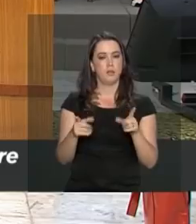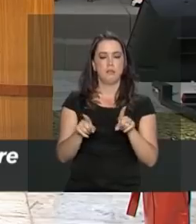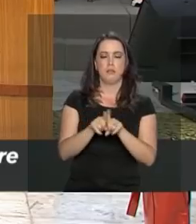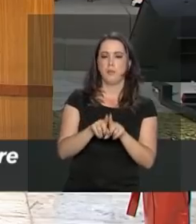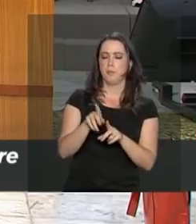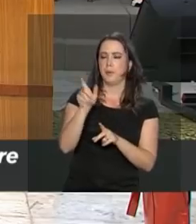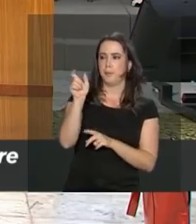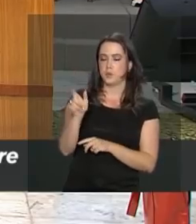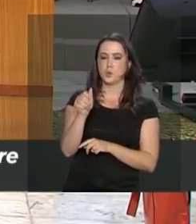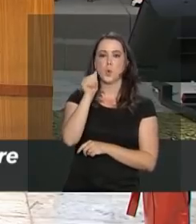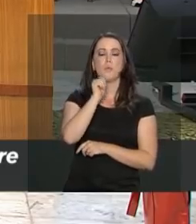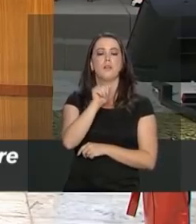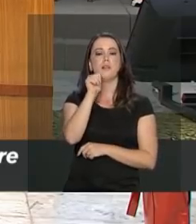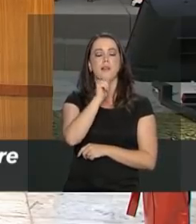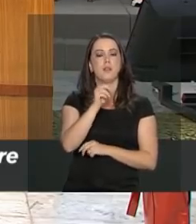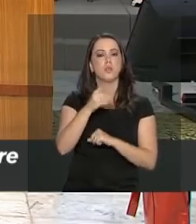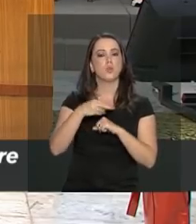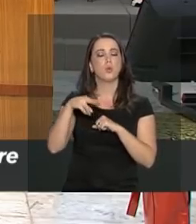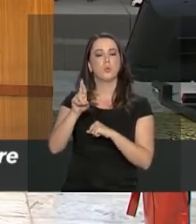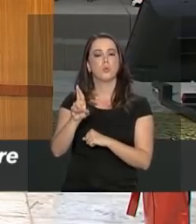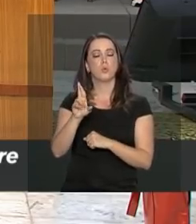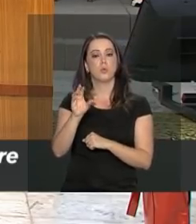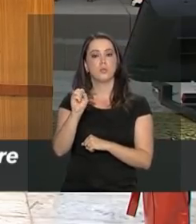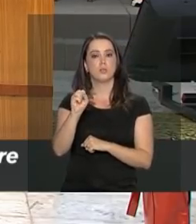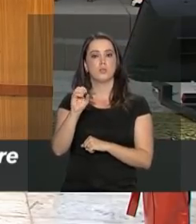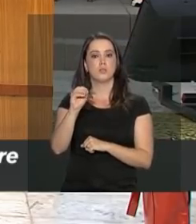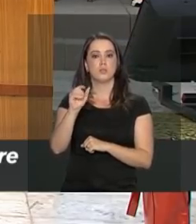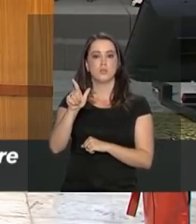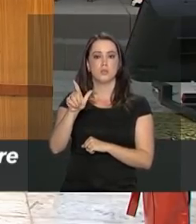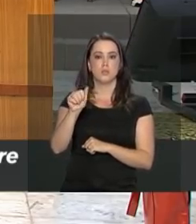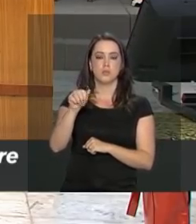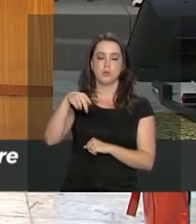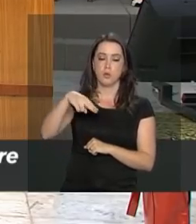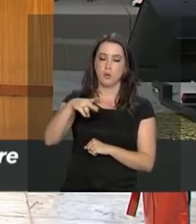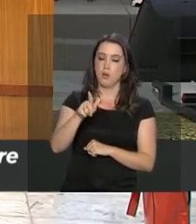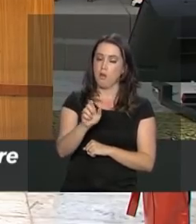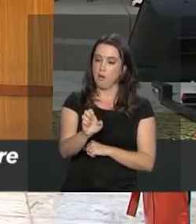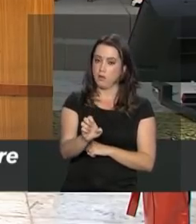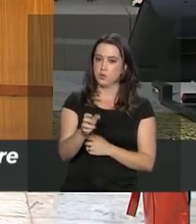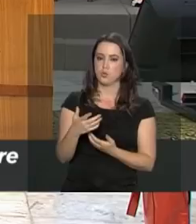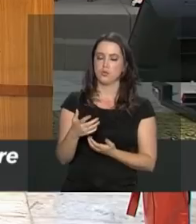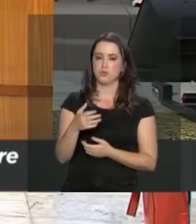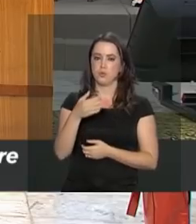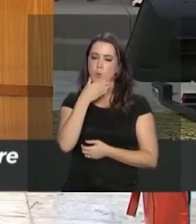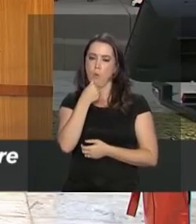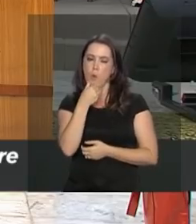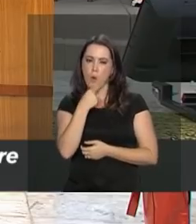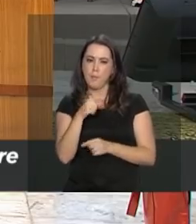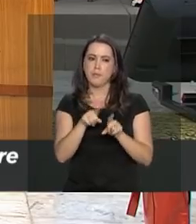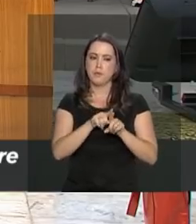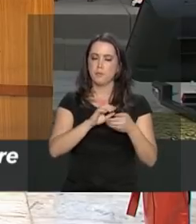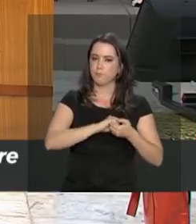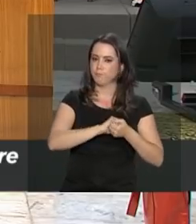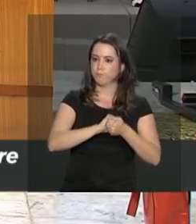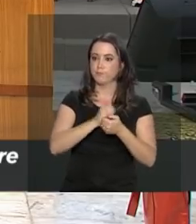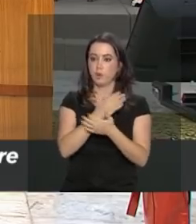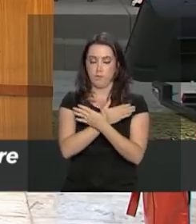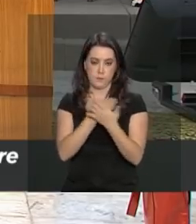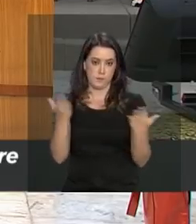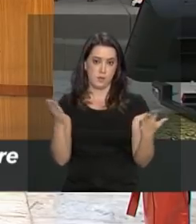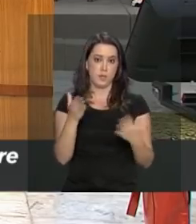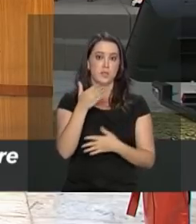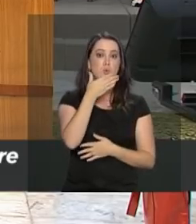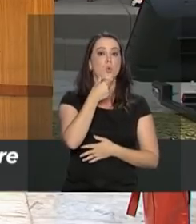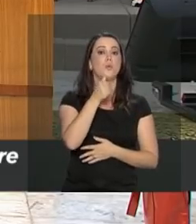doutora solange guedes o show room and mac dowell a senhoras e senhores empresários que hoje